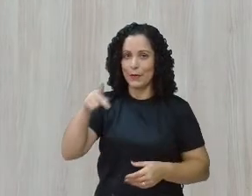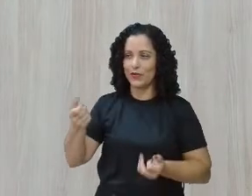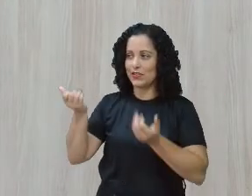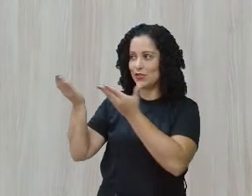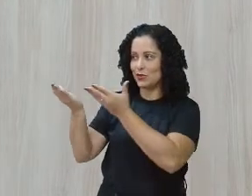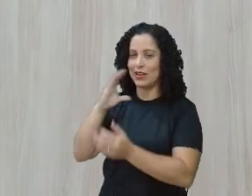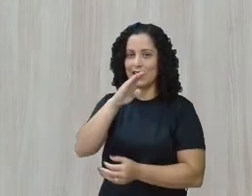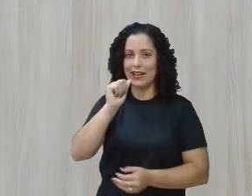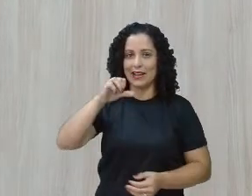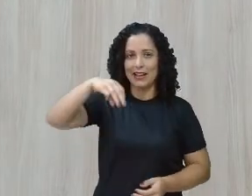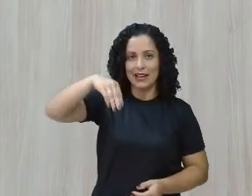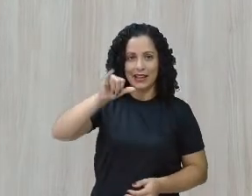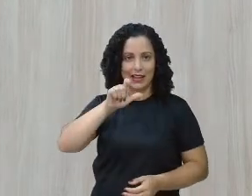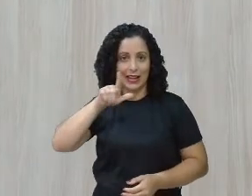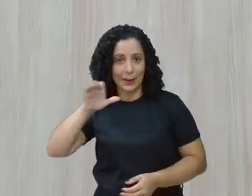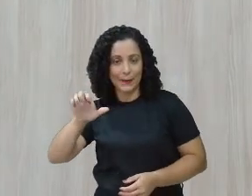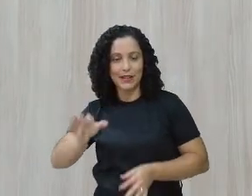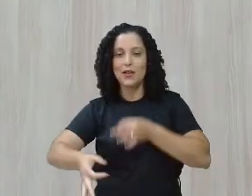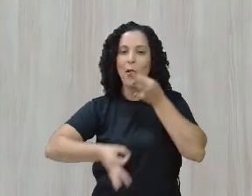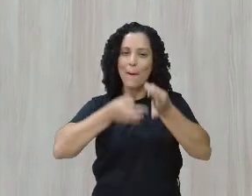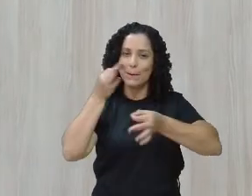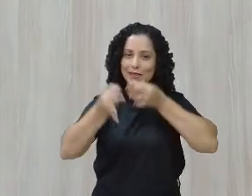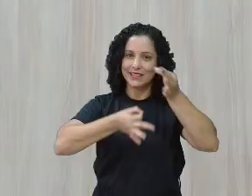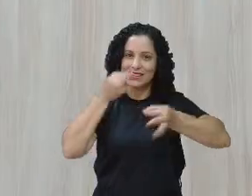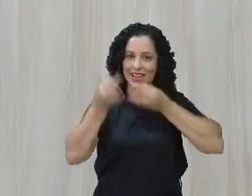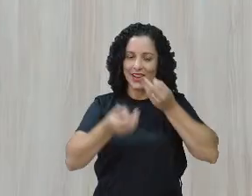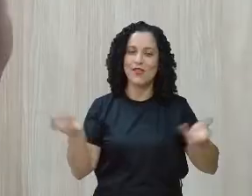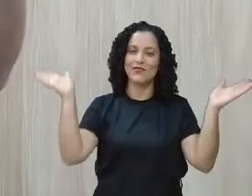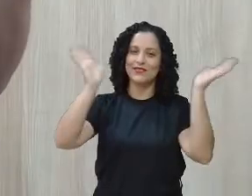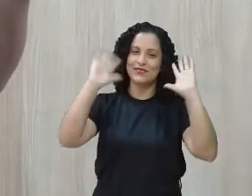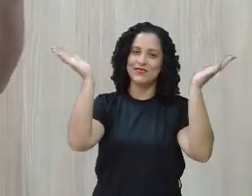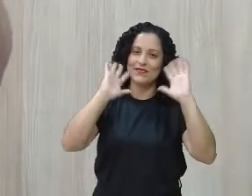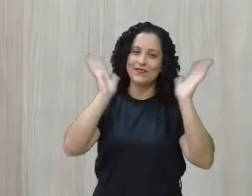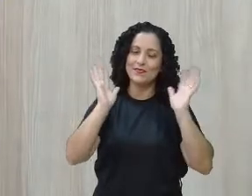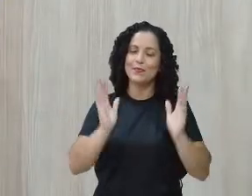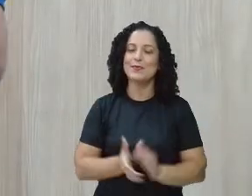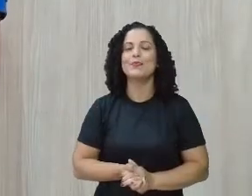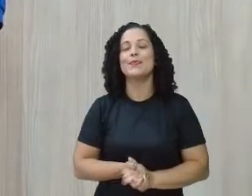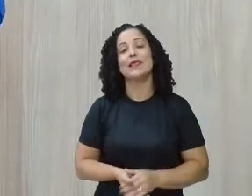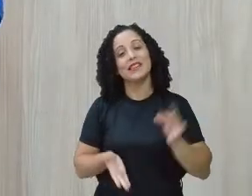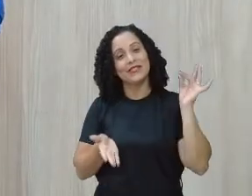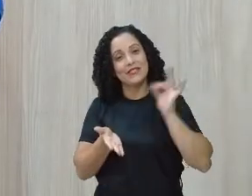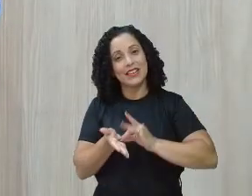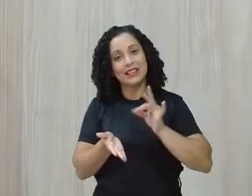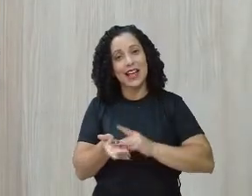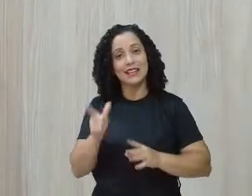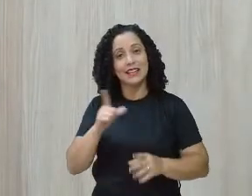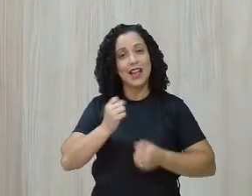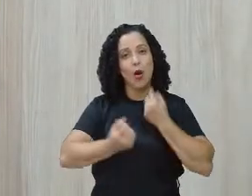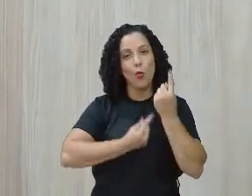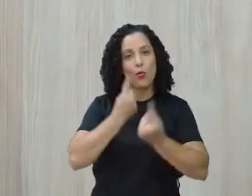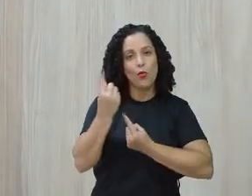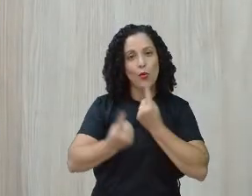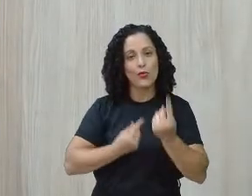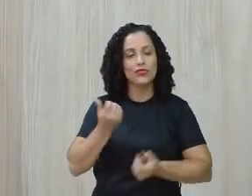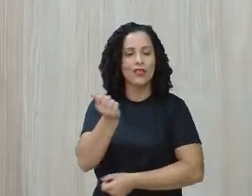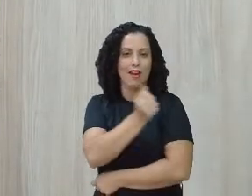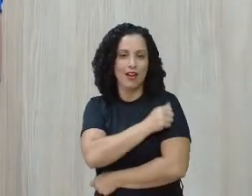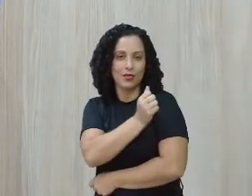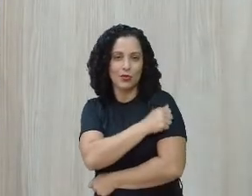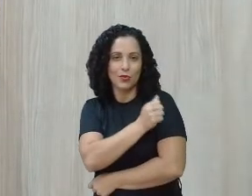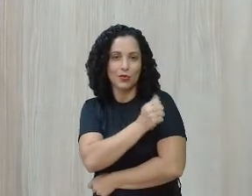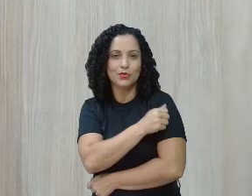comentário, então vamos para ela. Na verdade, temos aqui alunos interessadíssimos na sua